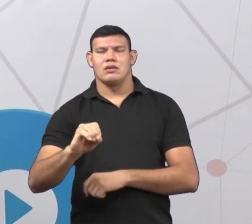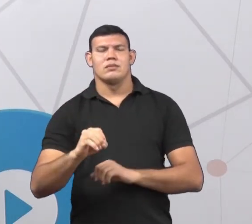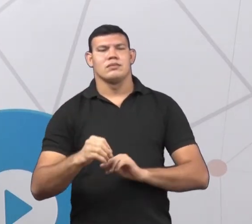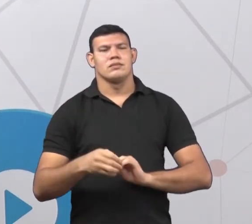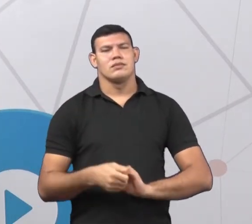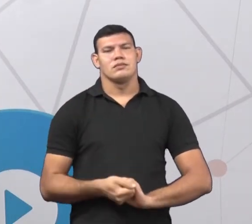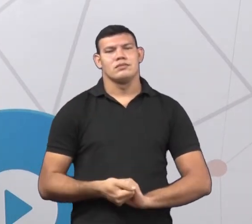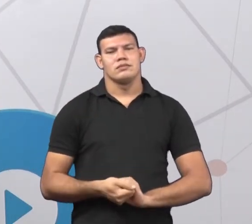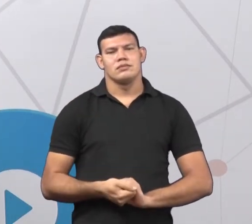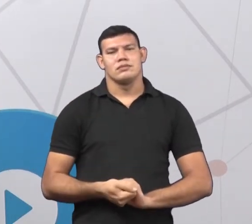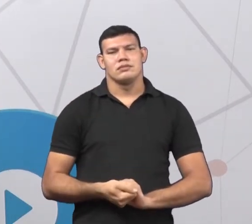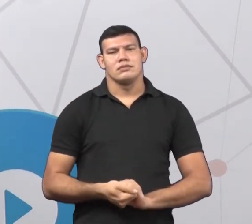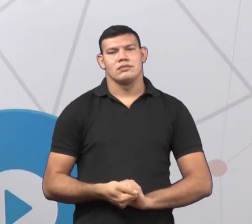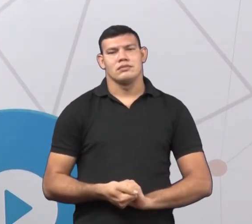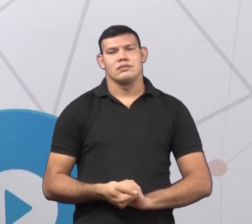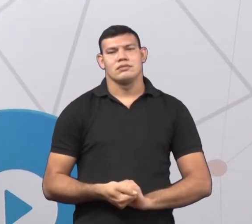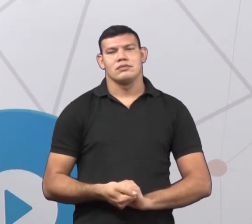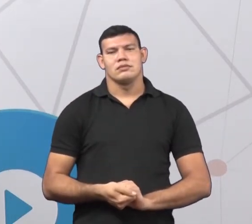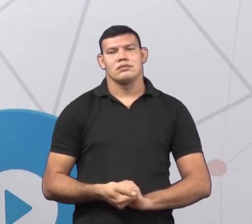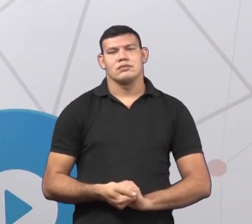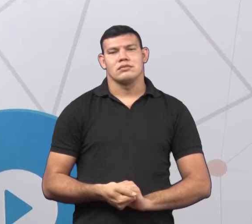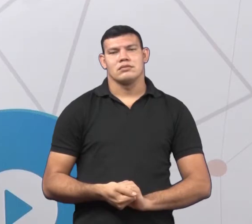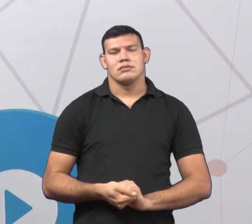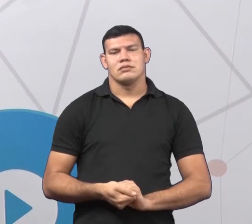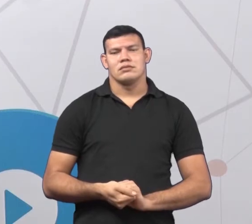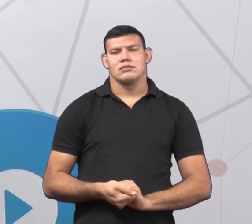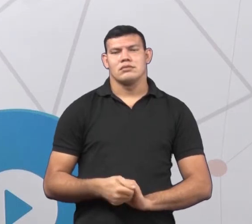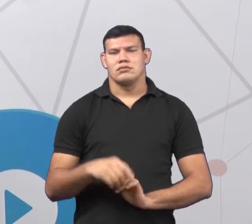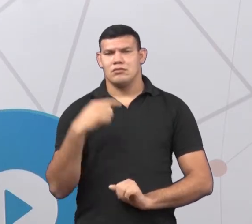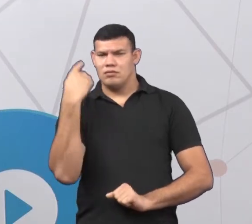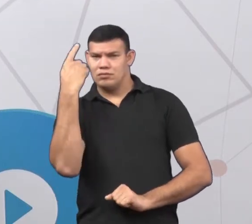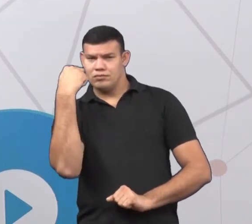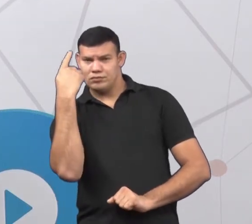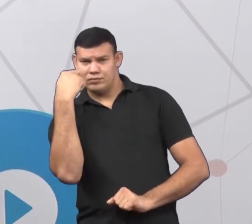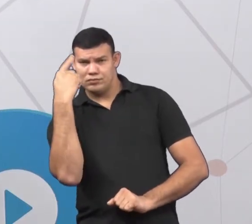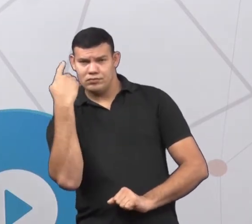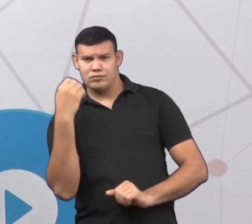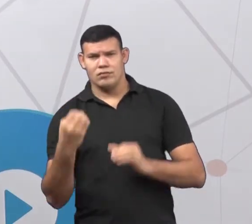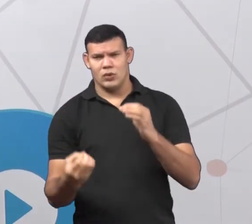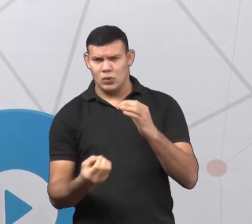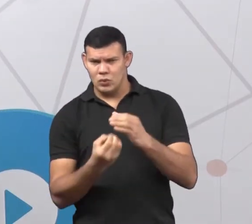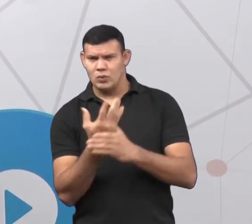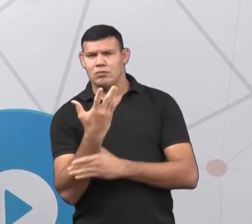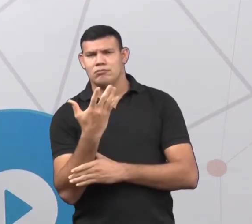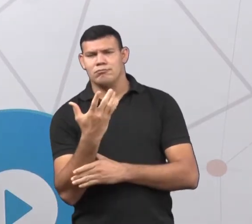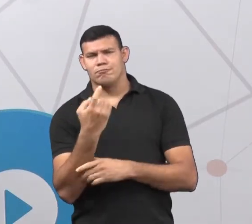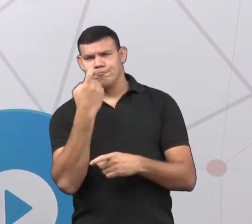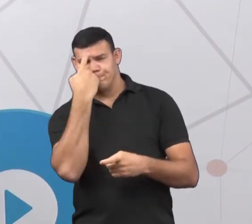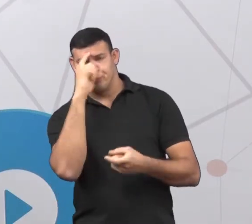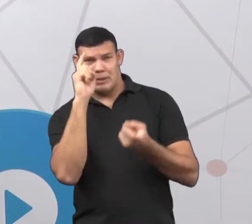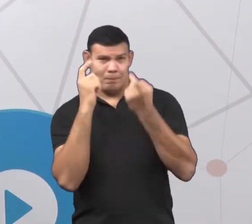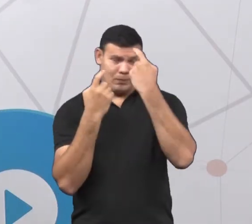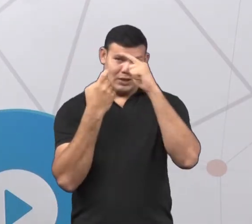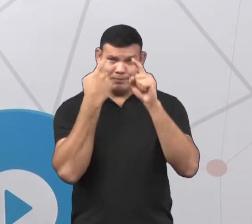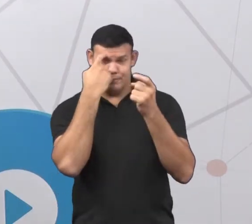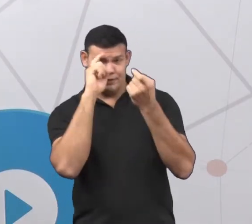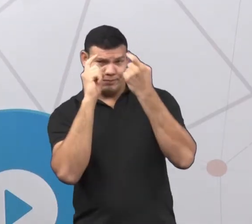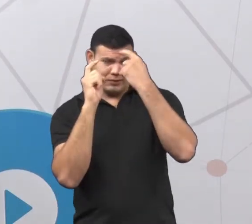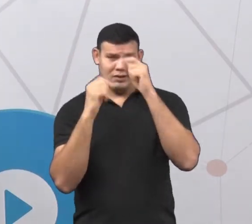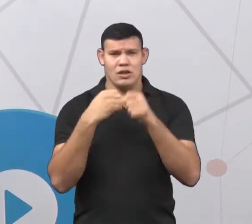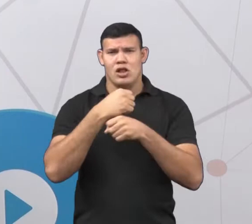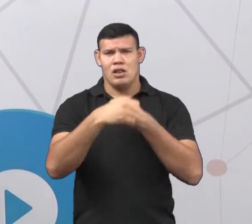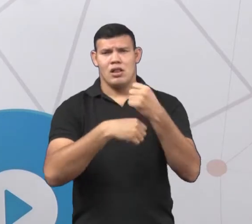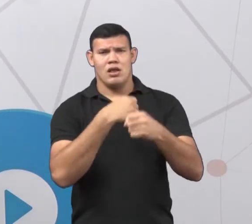é, certo? Então, Mafalda é um personagem tipicamente da língua espanhola, foi criado lá na Argentina pelo Quino em